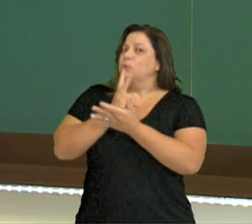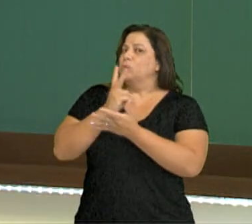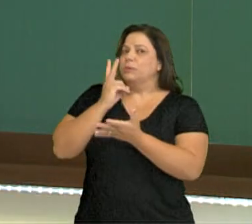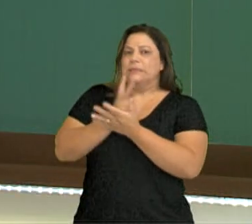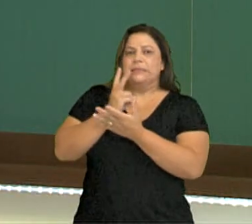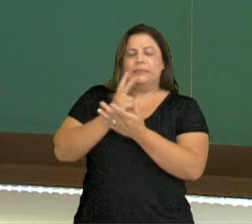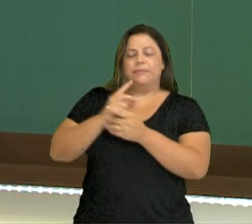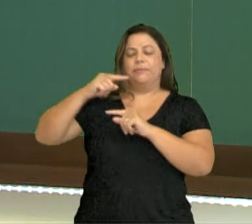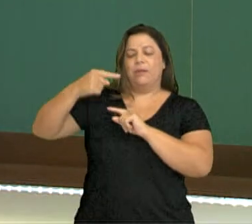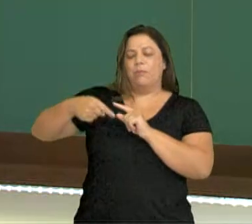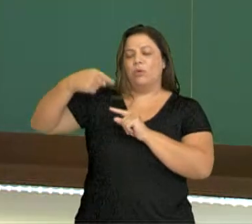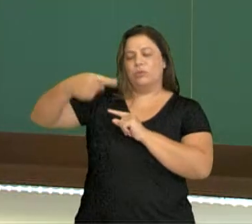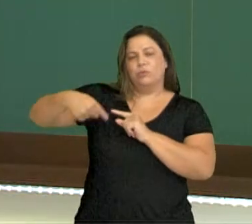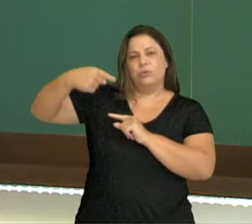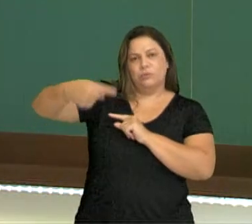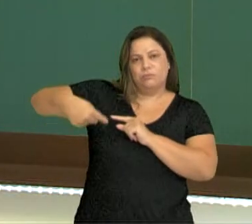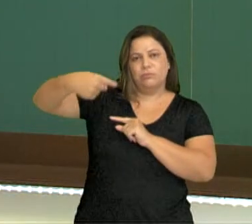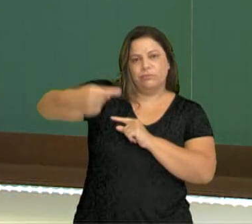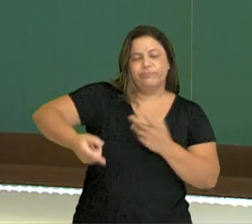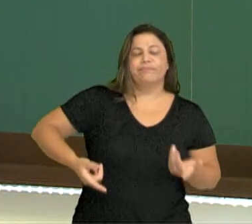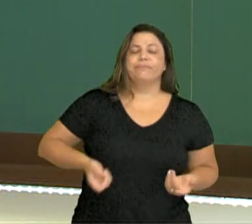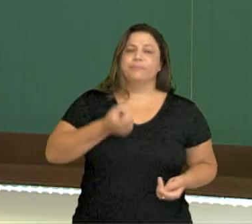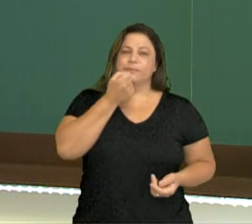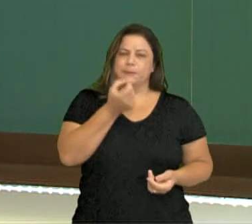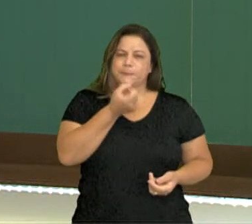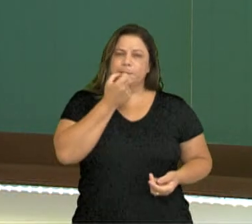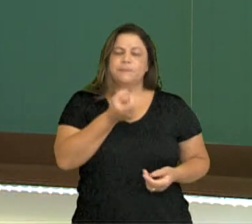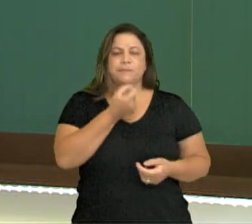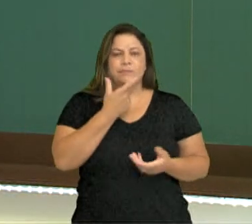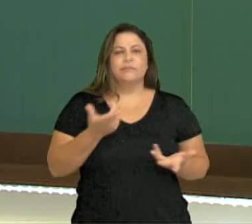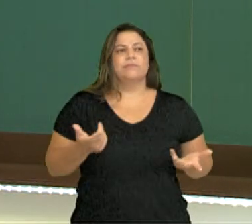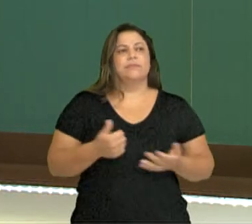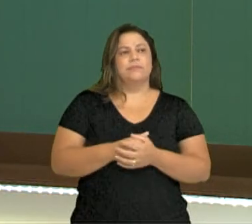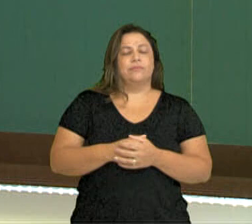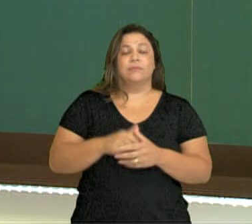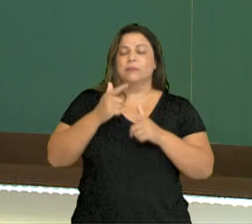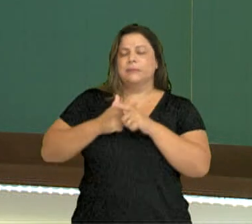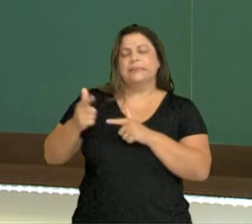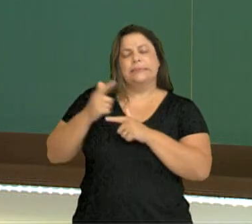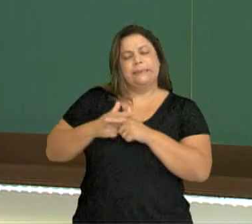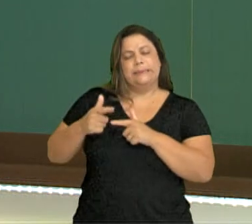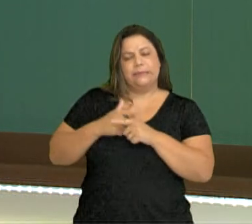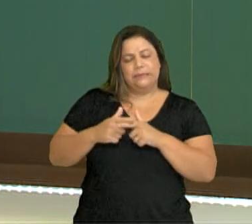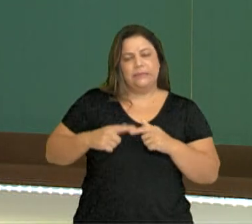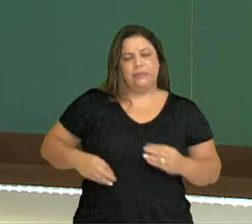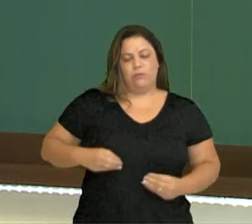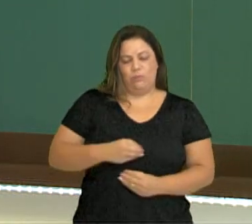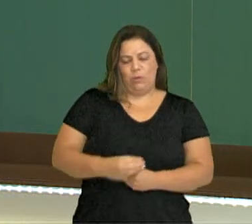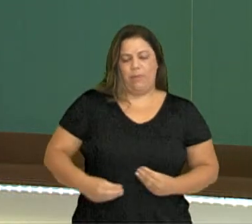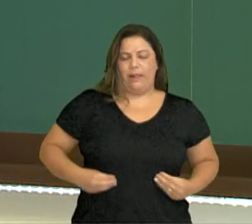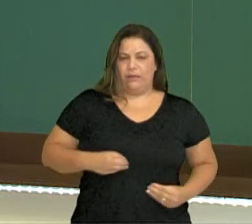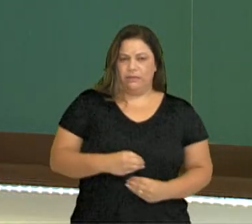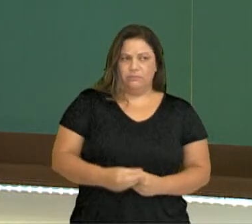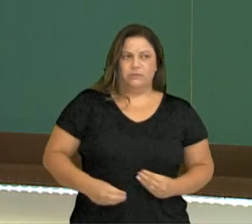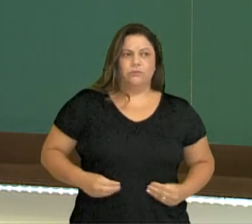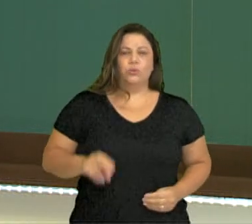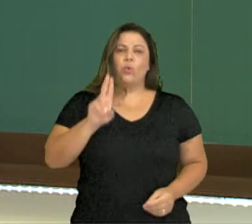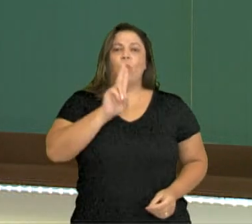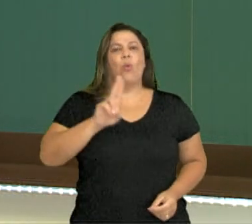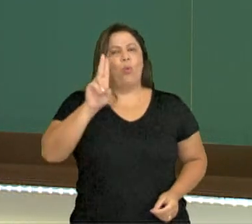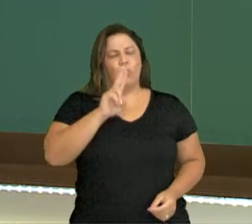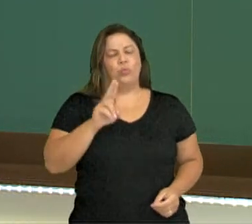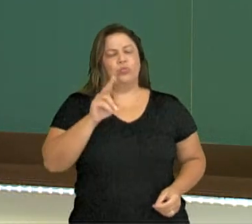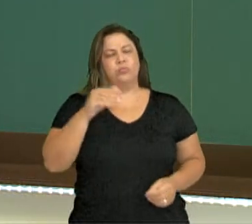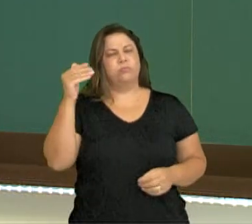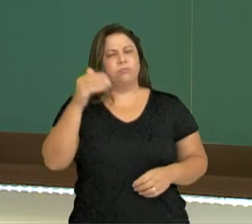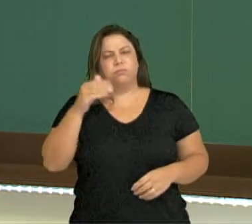vez, depois. Isso pode causar uma desregulação nessas bactérias. Uso frequente de